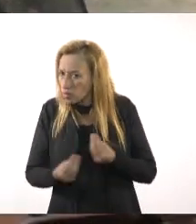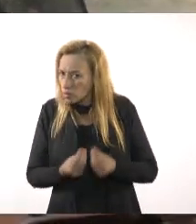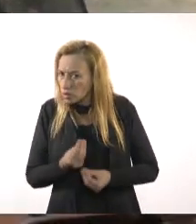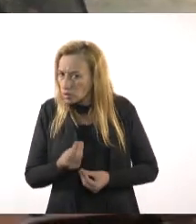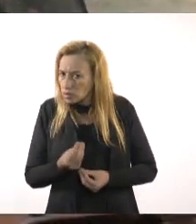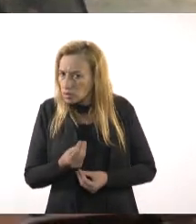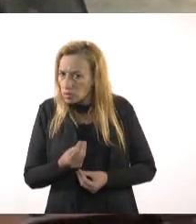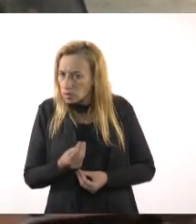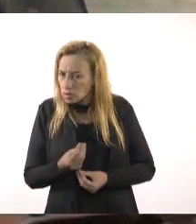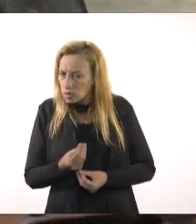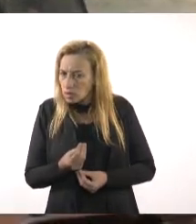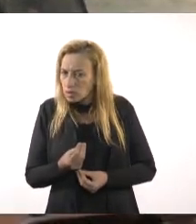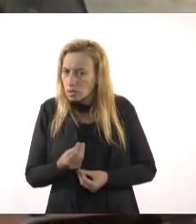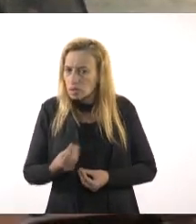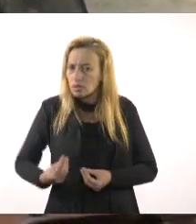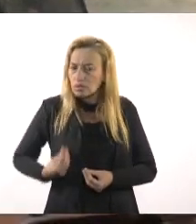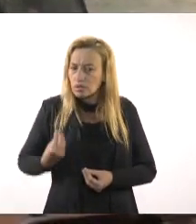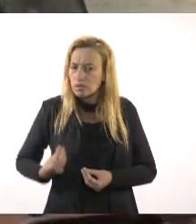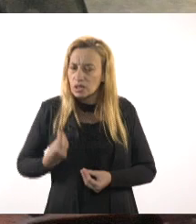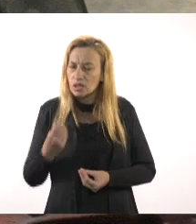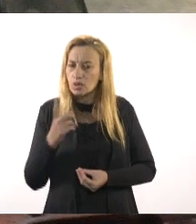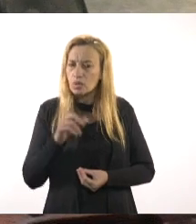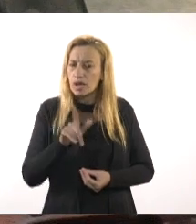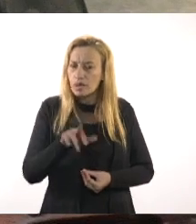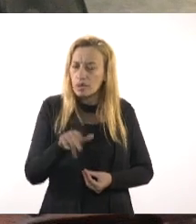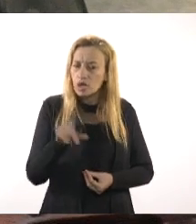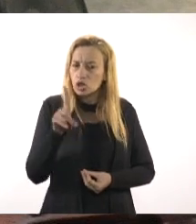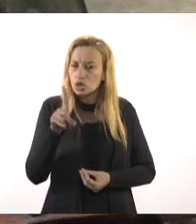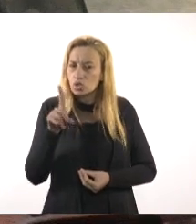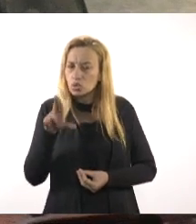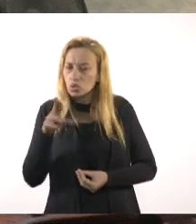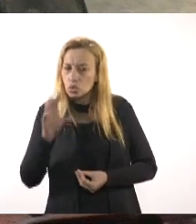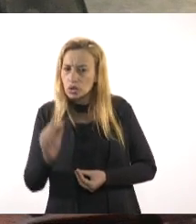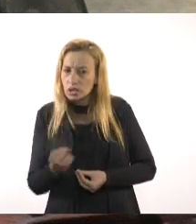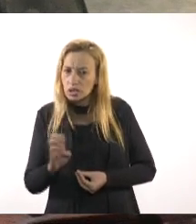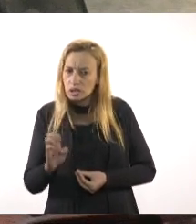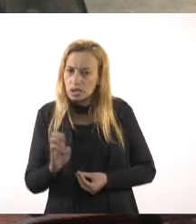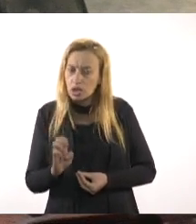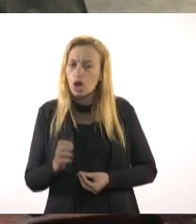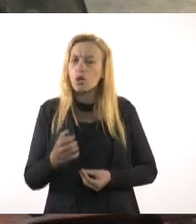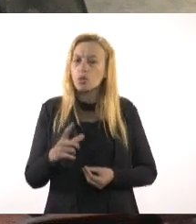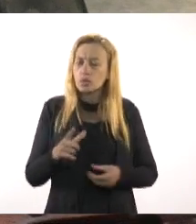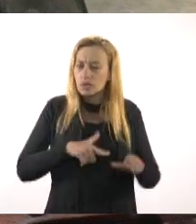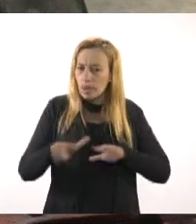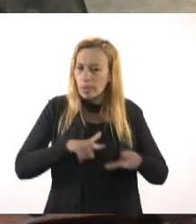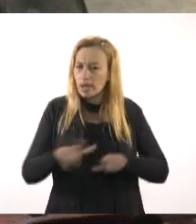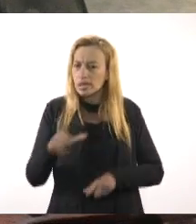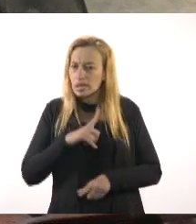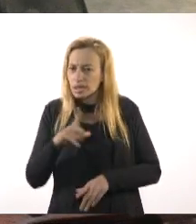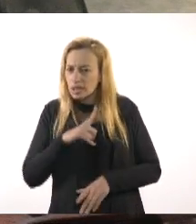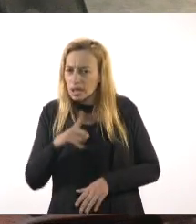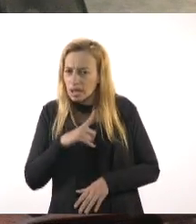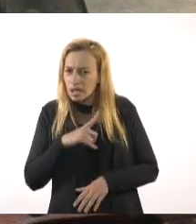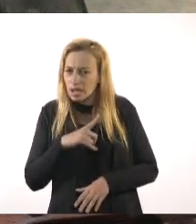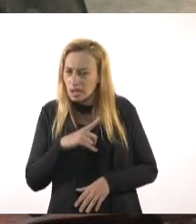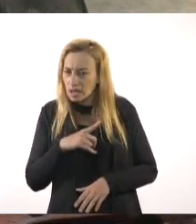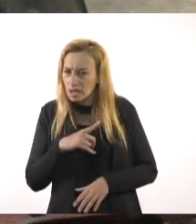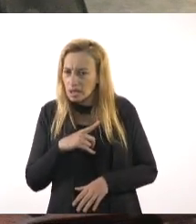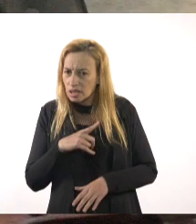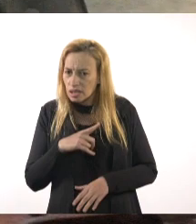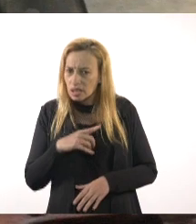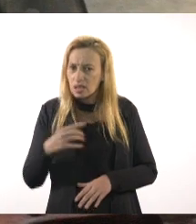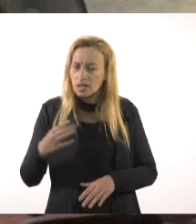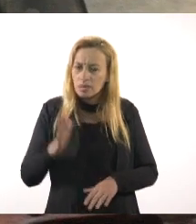a convivência com a irmã Dulce durante esses anos, e o trabalho que a gente tem já aqui na Diocese há mais de 30